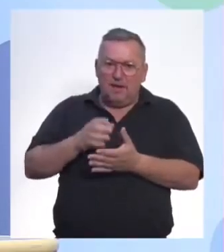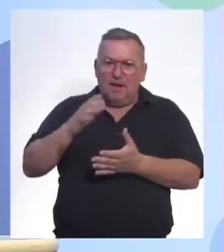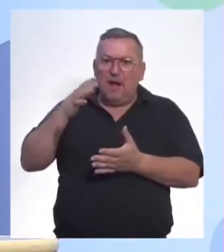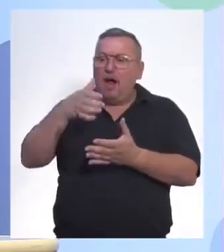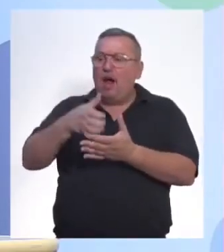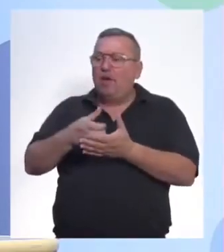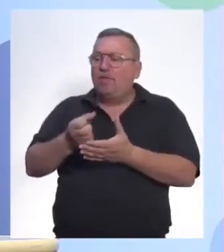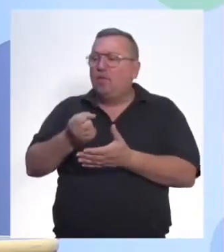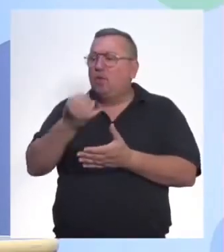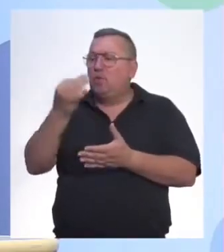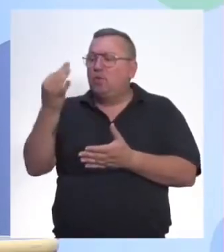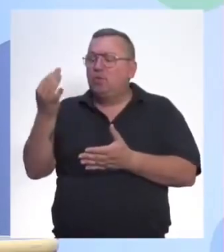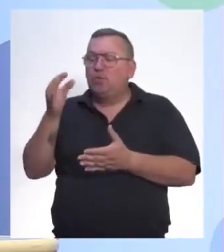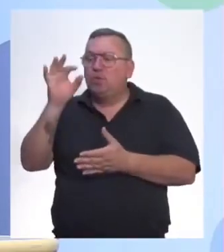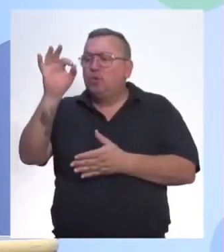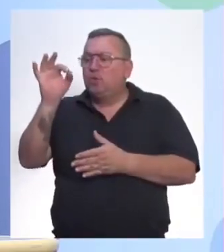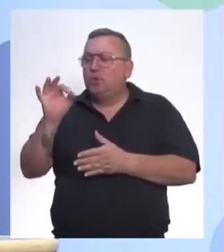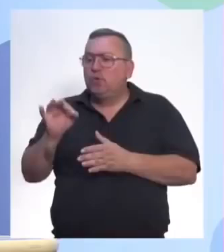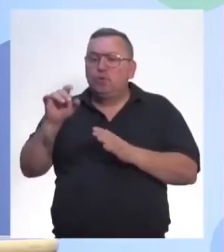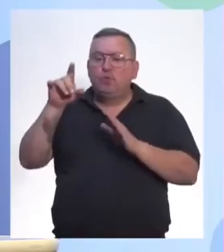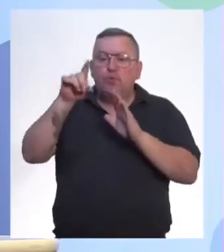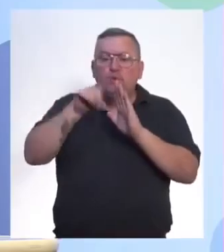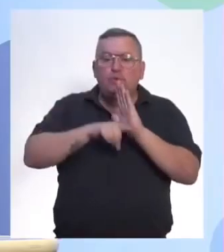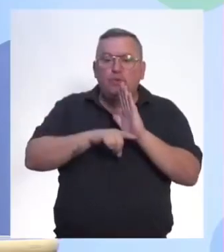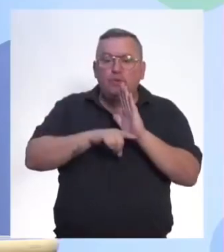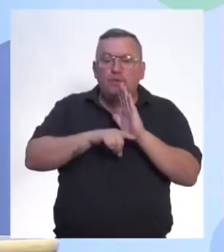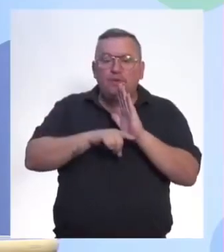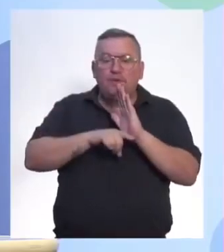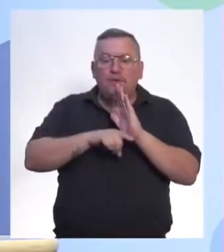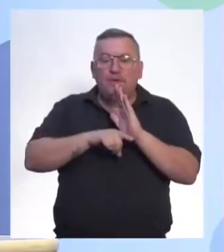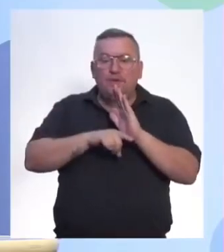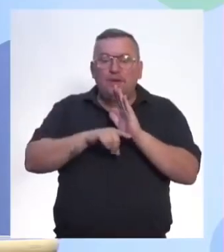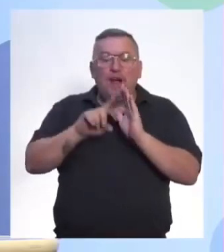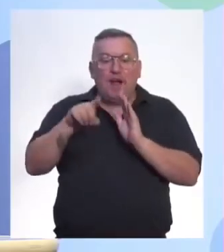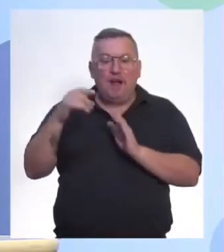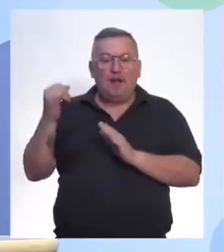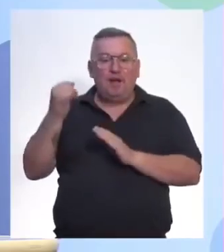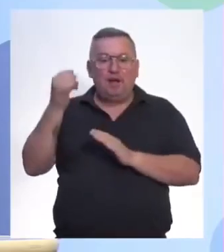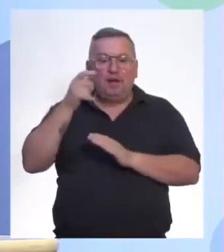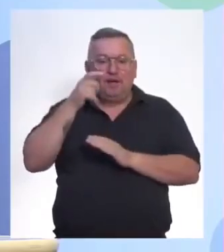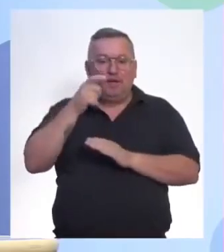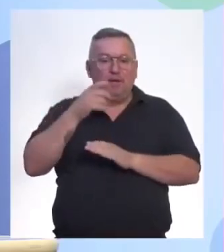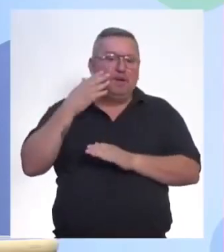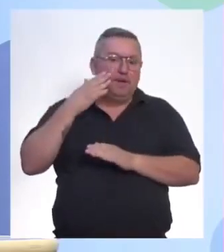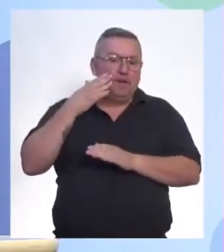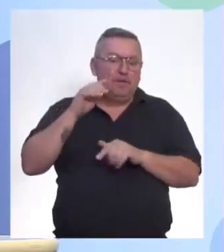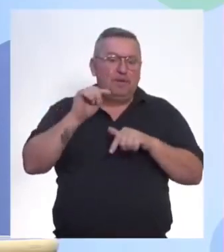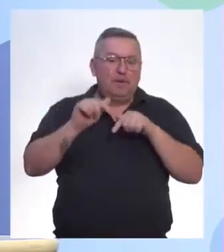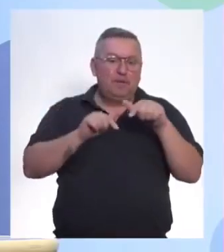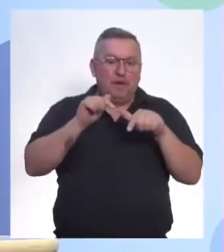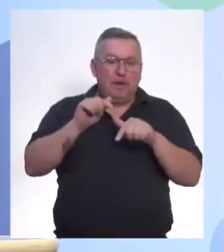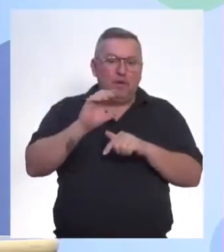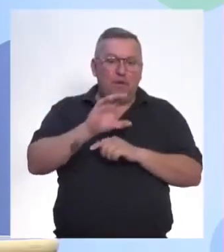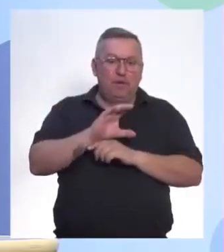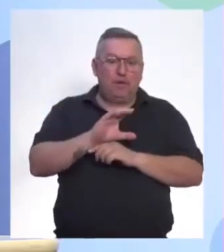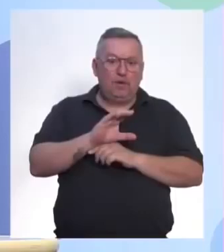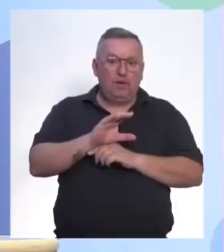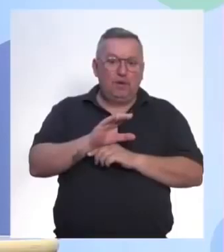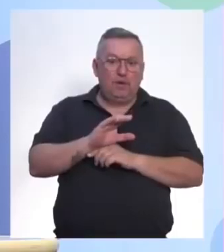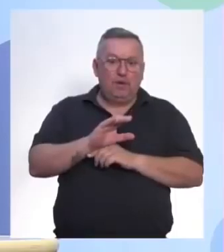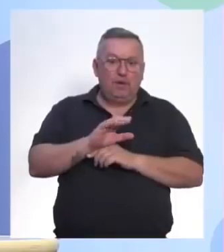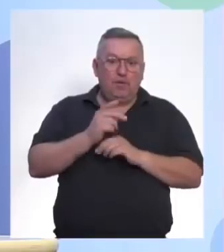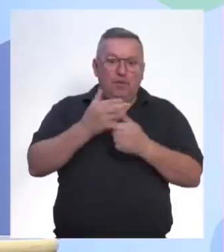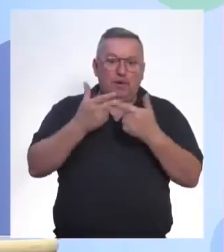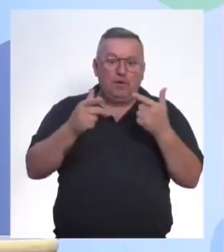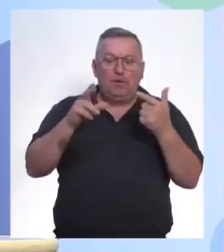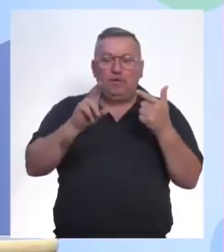vista tem tantos % de desconto. Então, é importante a gente saber trabalhar com isso para